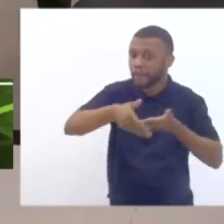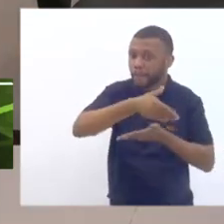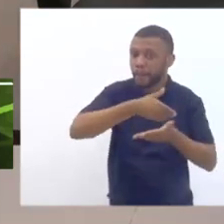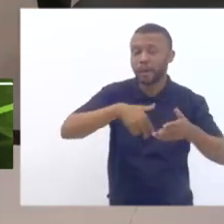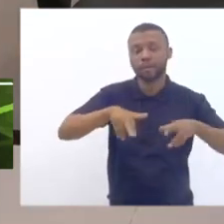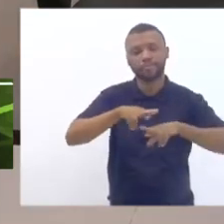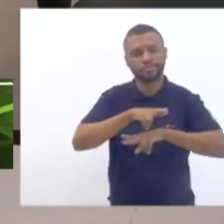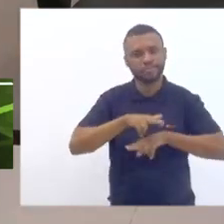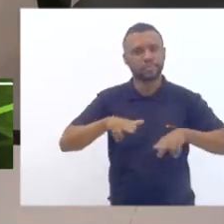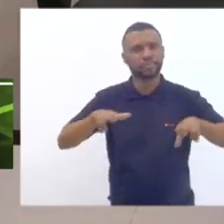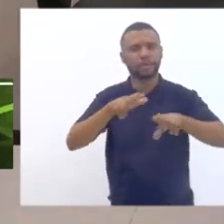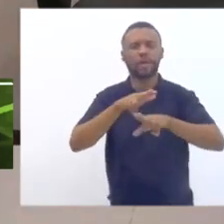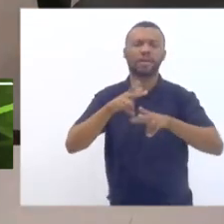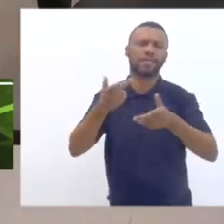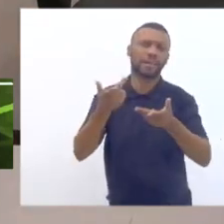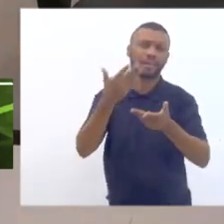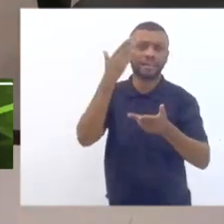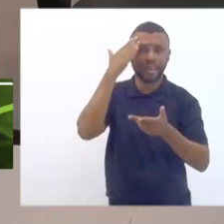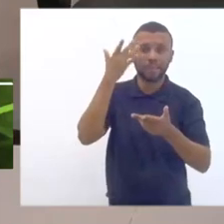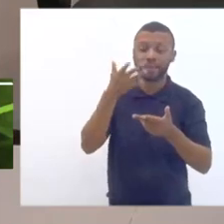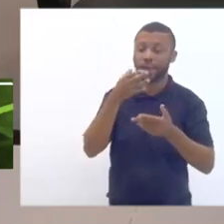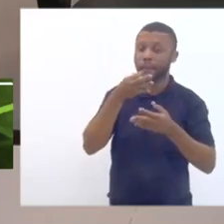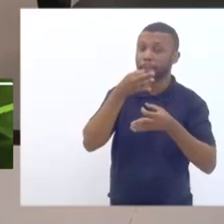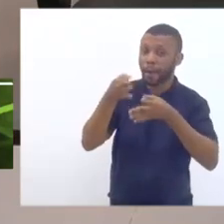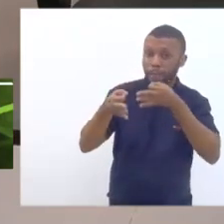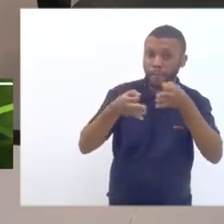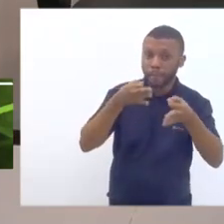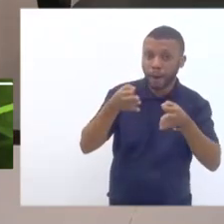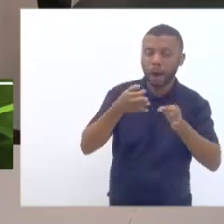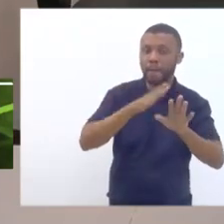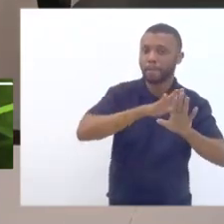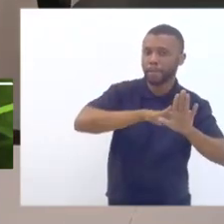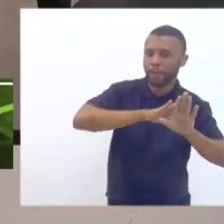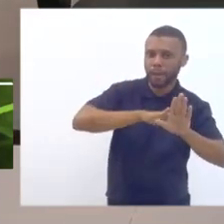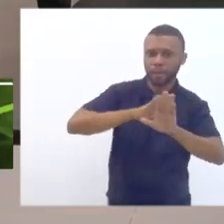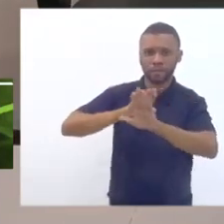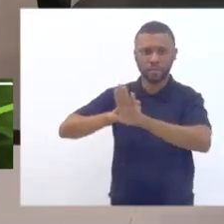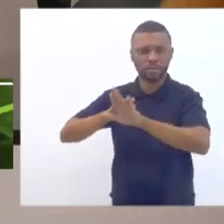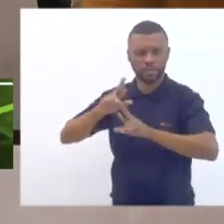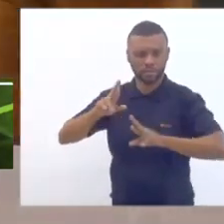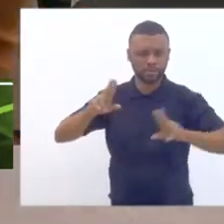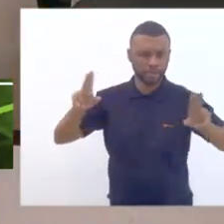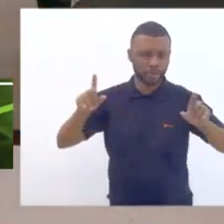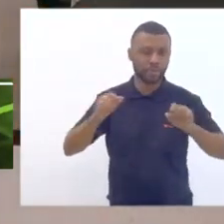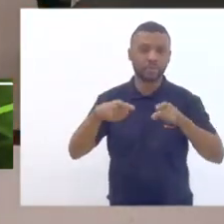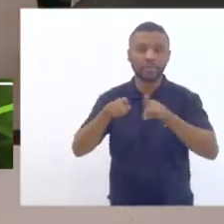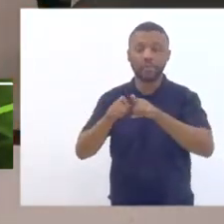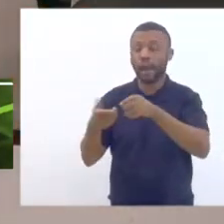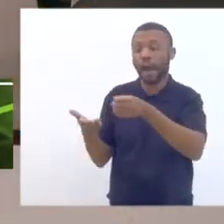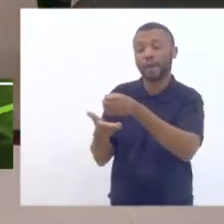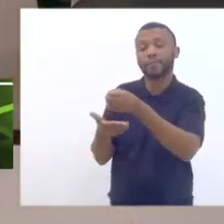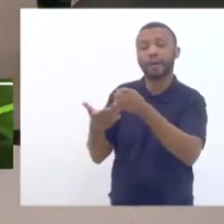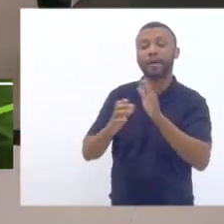diferenças ideológicas e das matizes partidárias, Quero aqui, obviamente, justificar meu voto